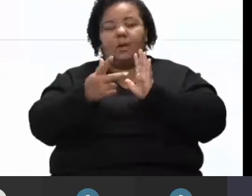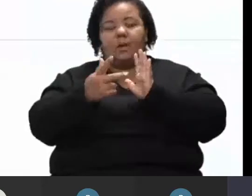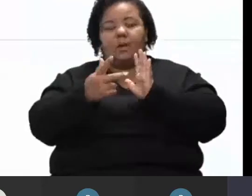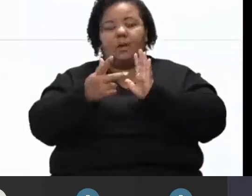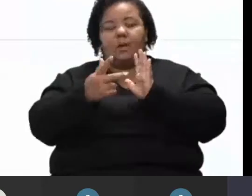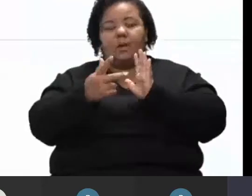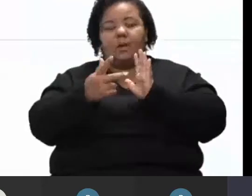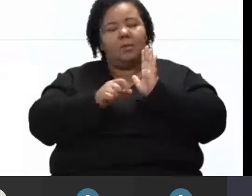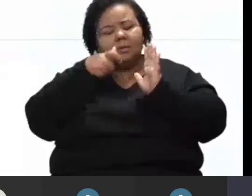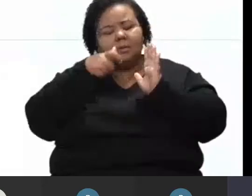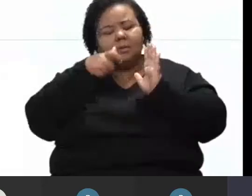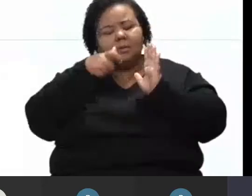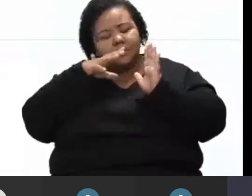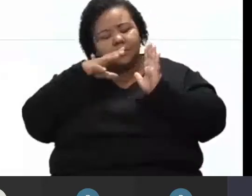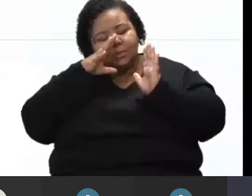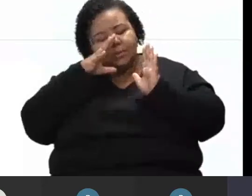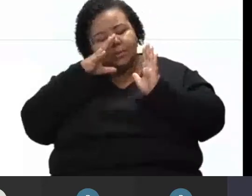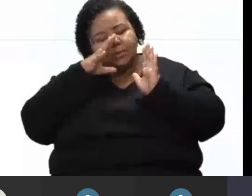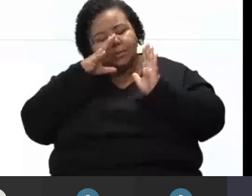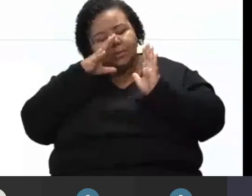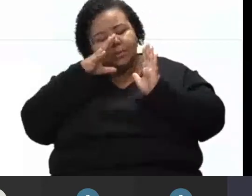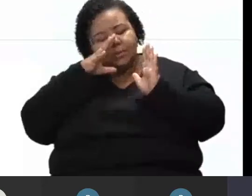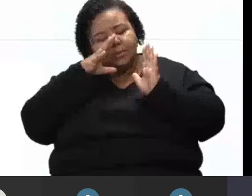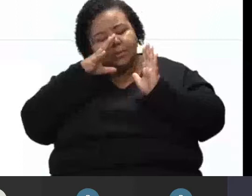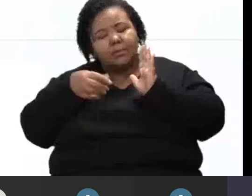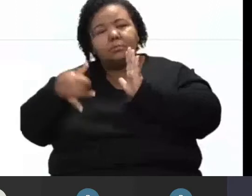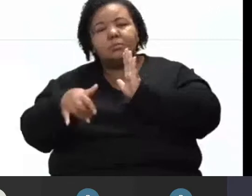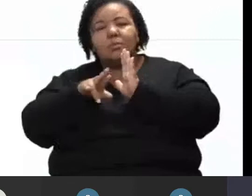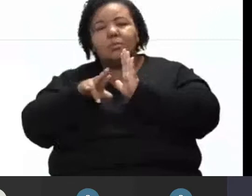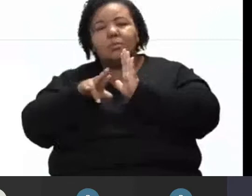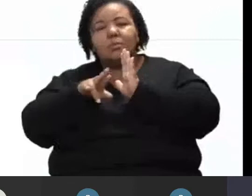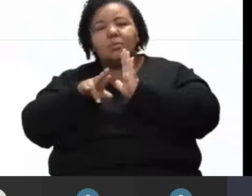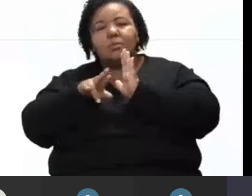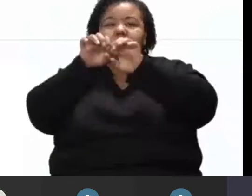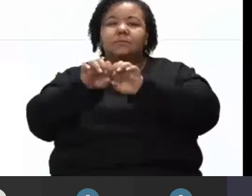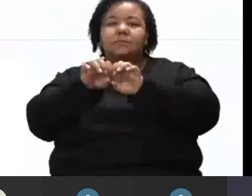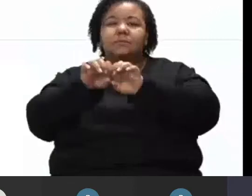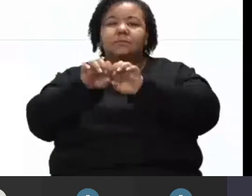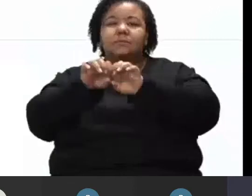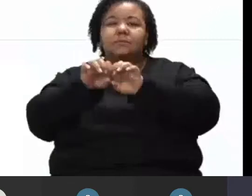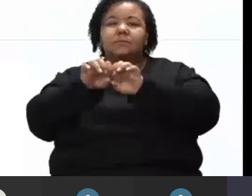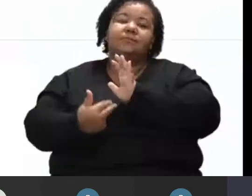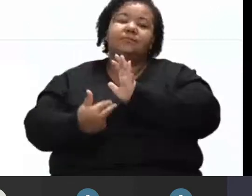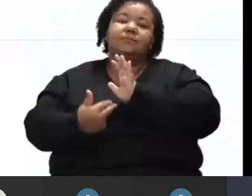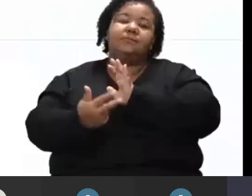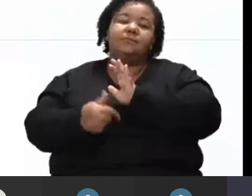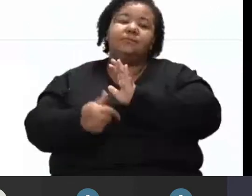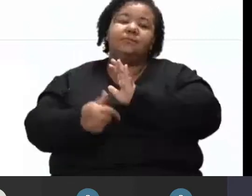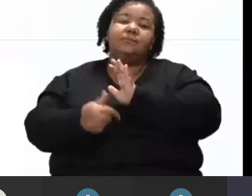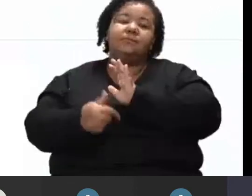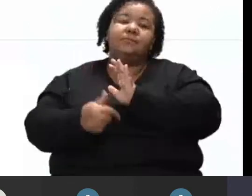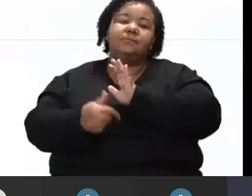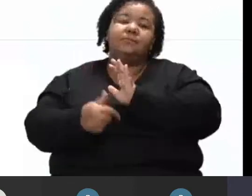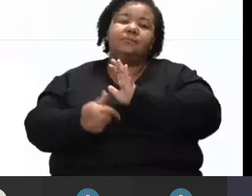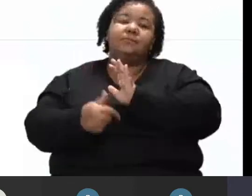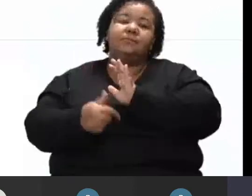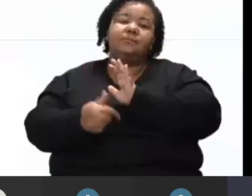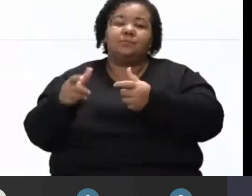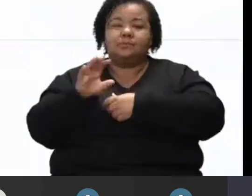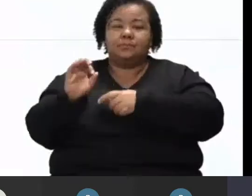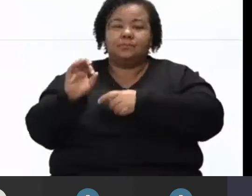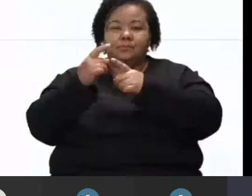você observou e vai indicar quais são essas estruturas. Você vai desenhar o aumento de